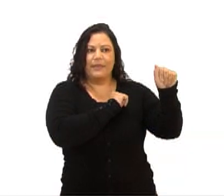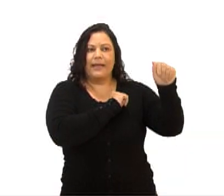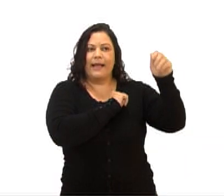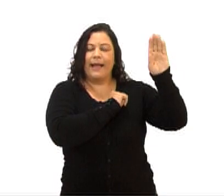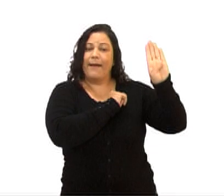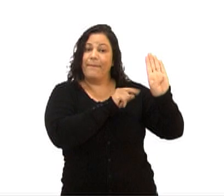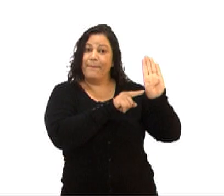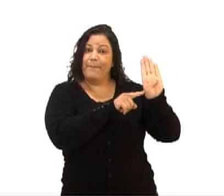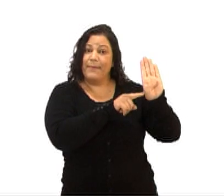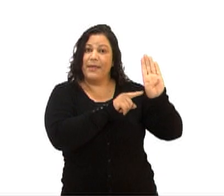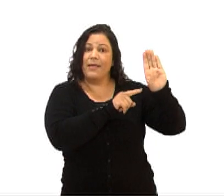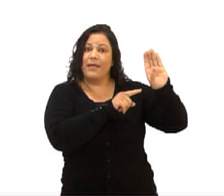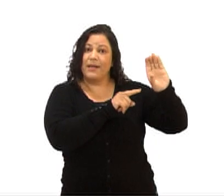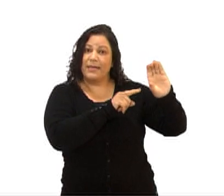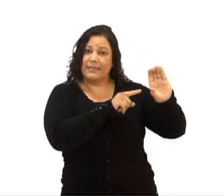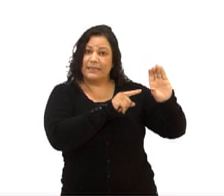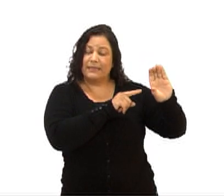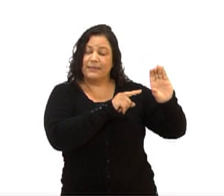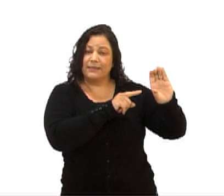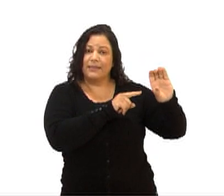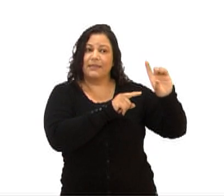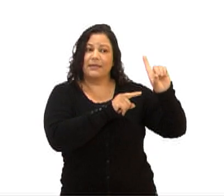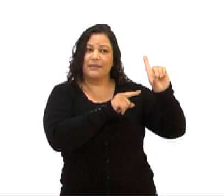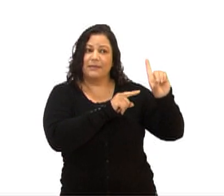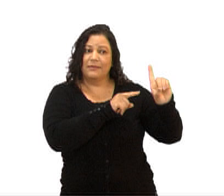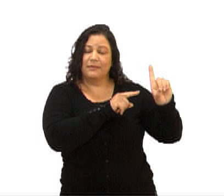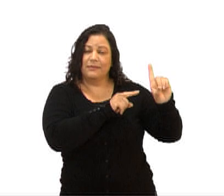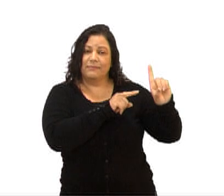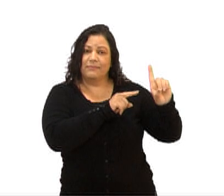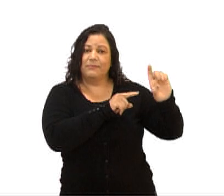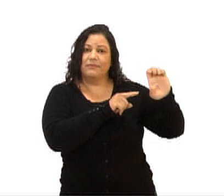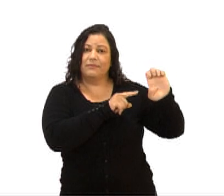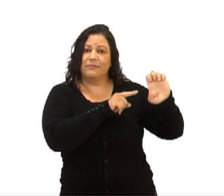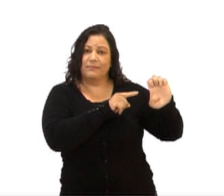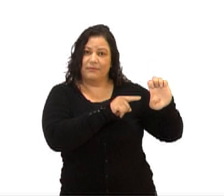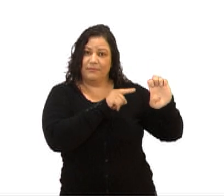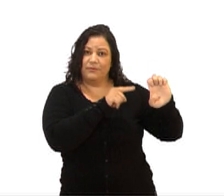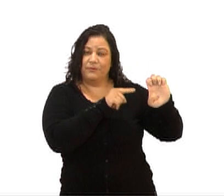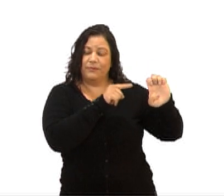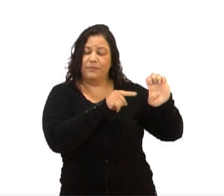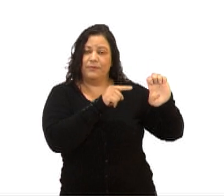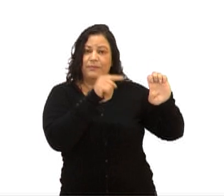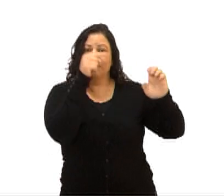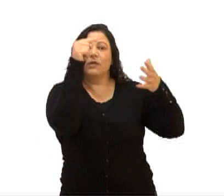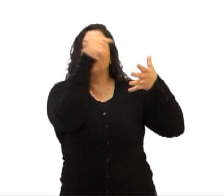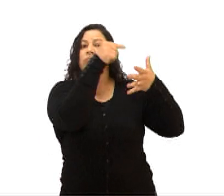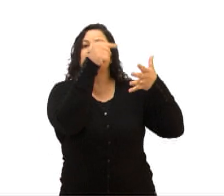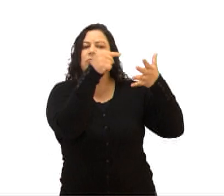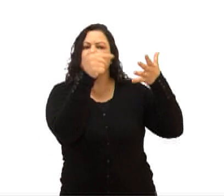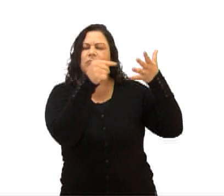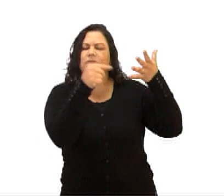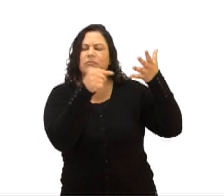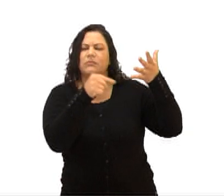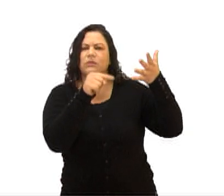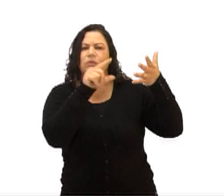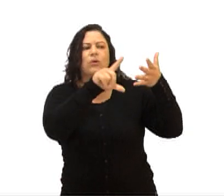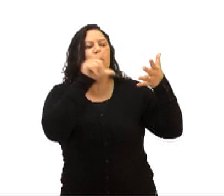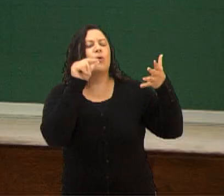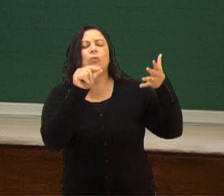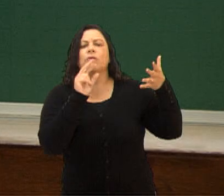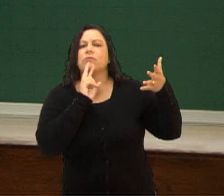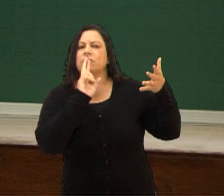é um tronco de pirâmide retangular, é um prisma quadrangular reto ou um prisma triangular